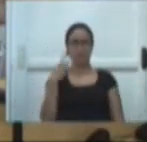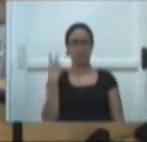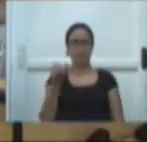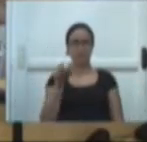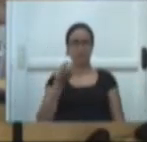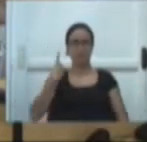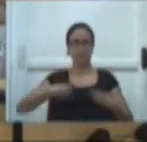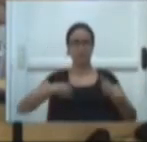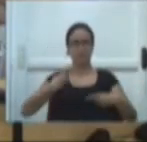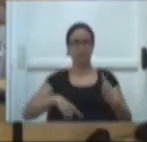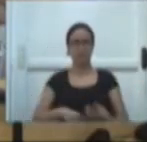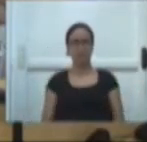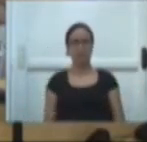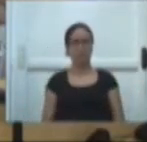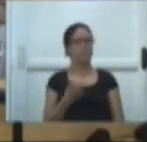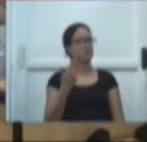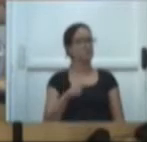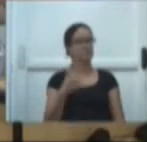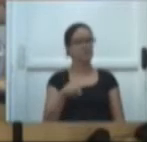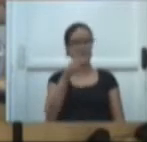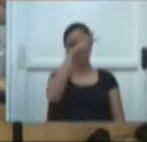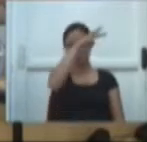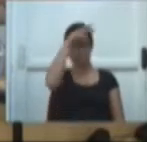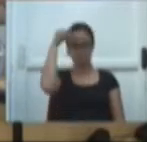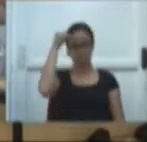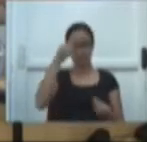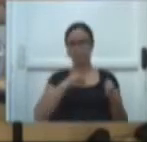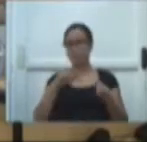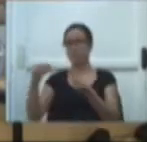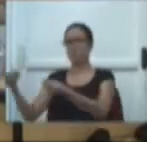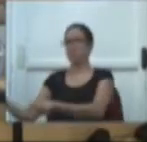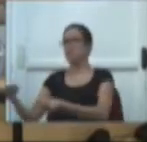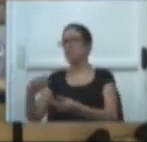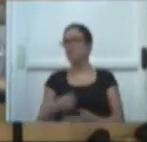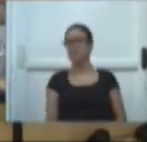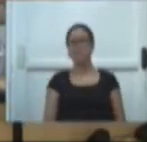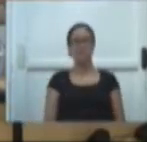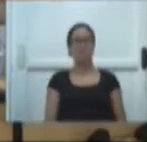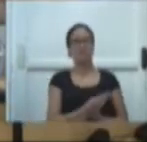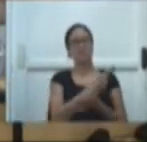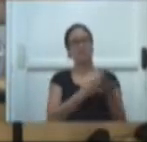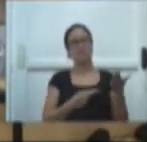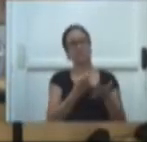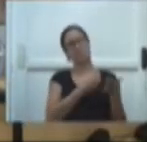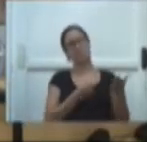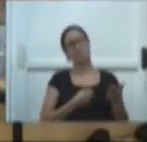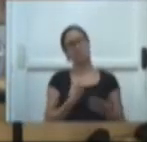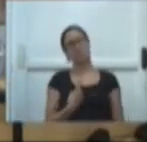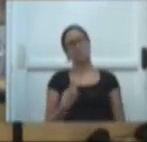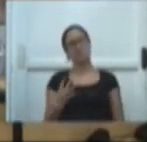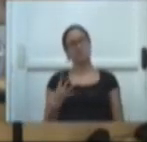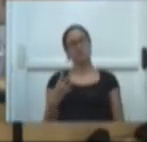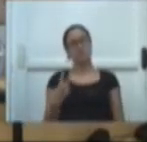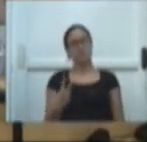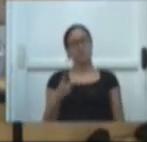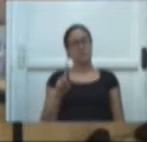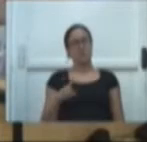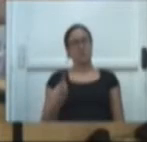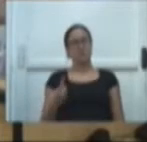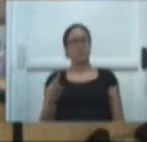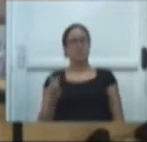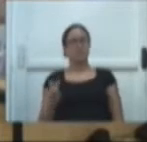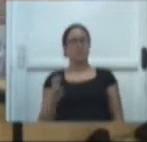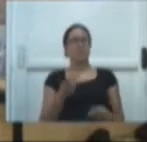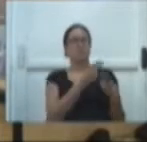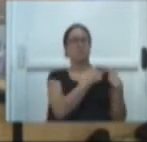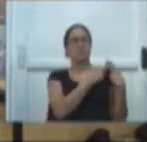vereador deseja discuti-lo? Não havendo, ao Executivo. Requerimento 142/2015, autor vereador